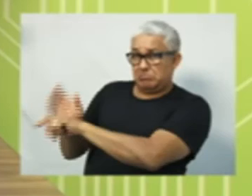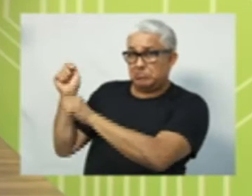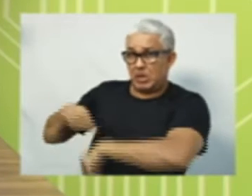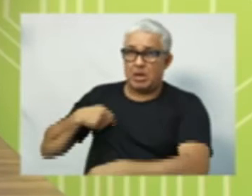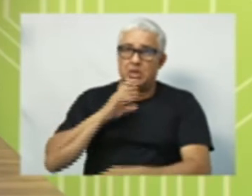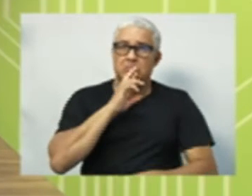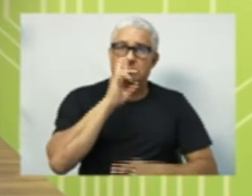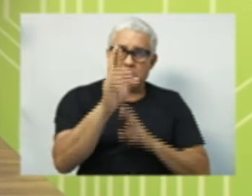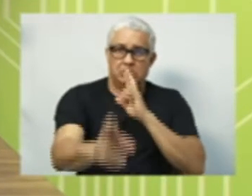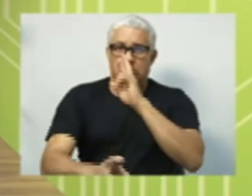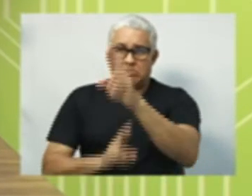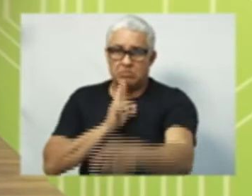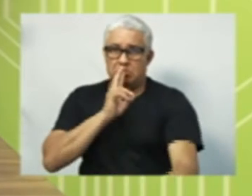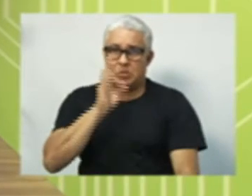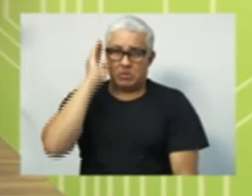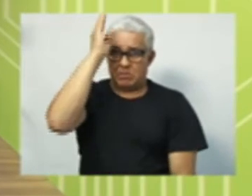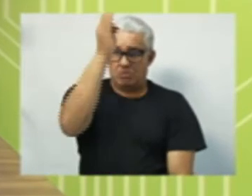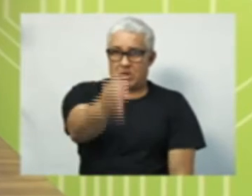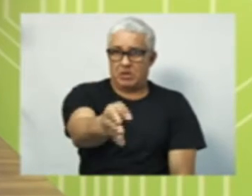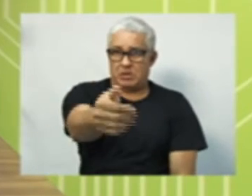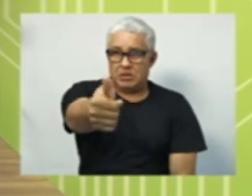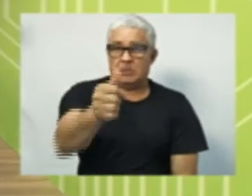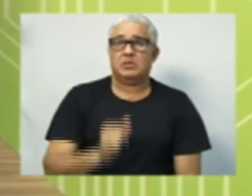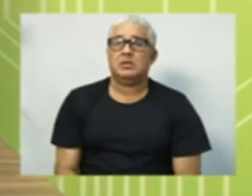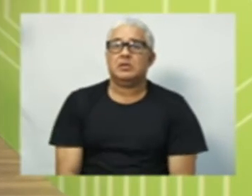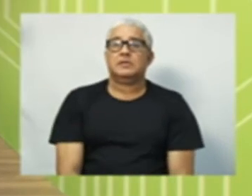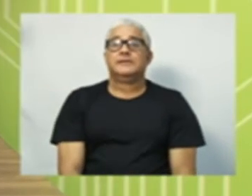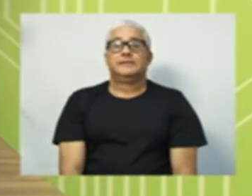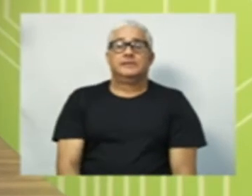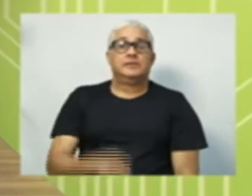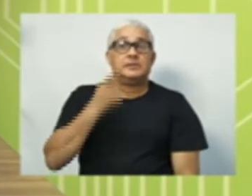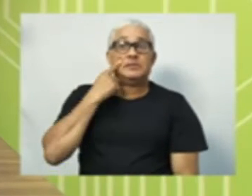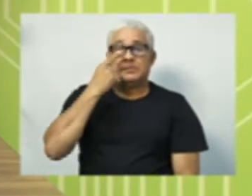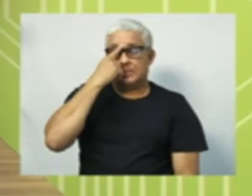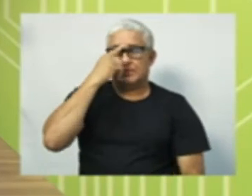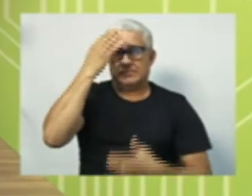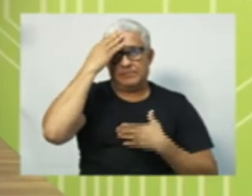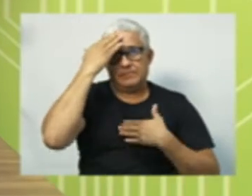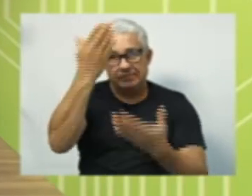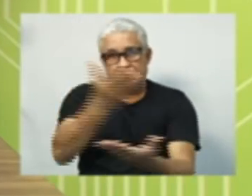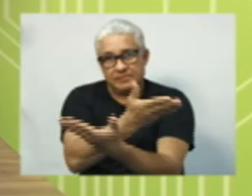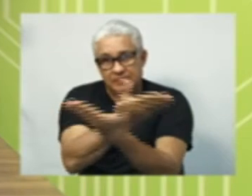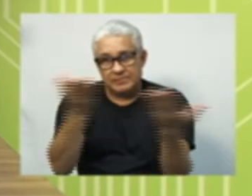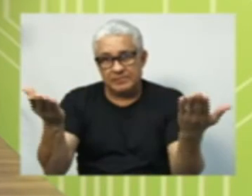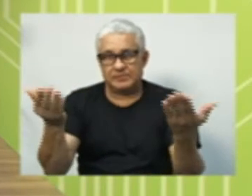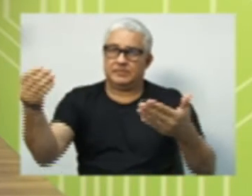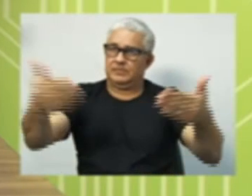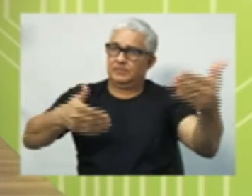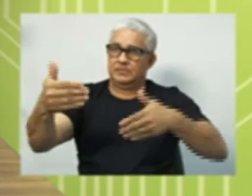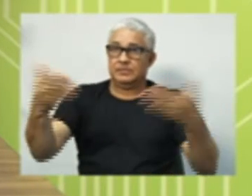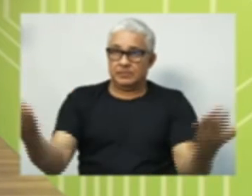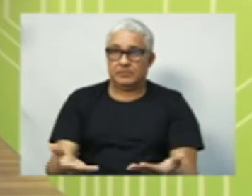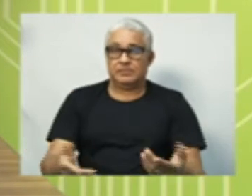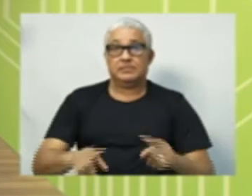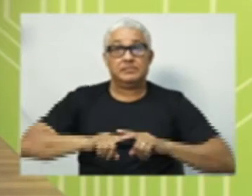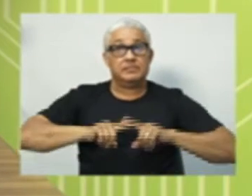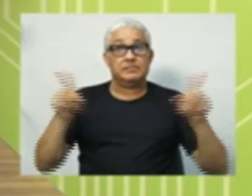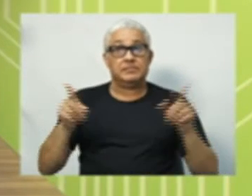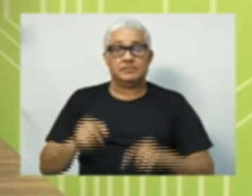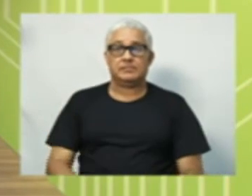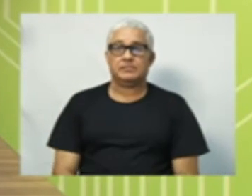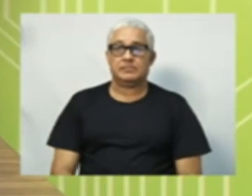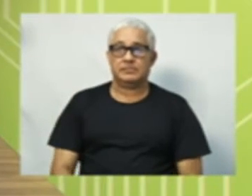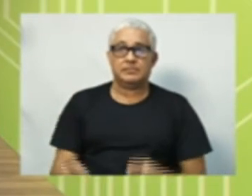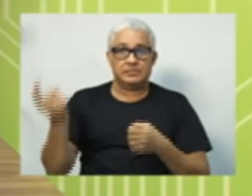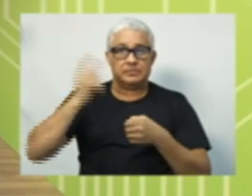contribuir diretamente com vocês, tá ok? Ó, um obrigado muito grande para todos que participaram aqui. Mas